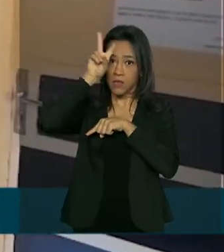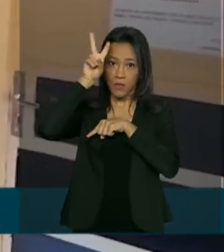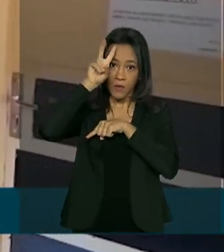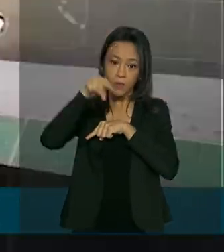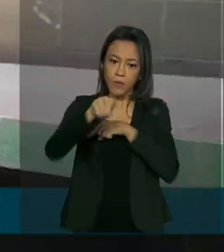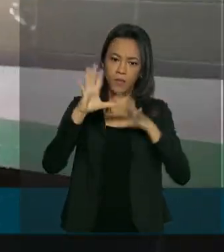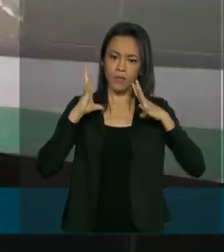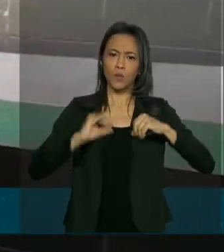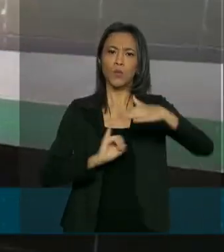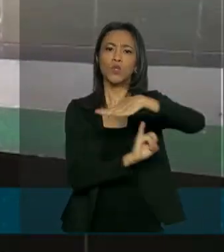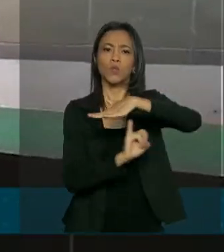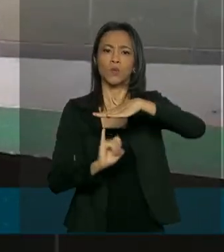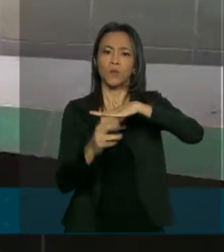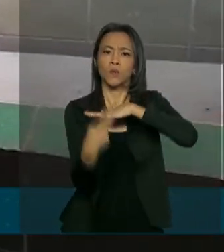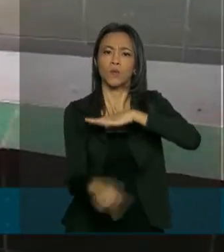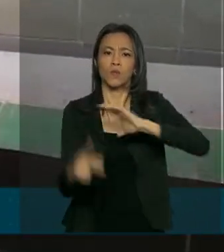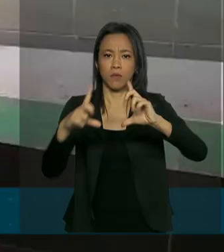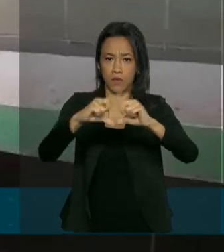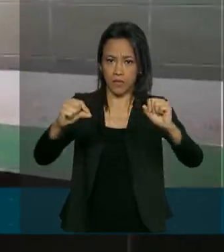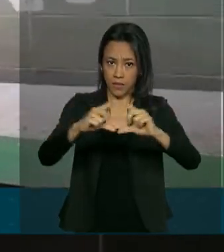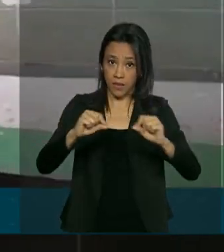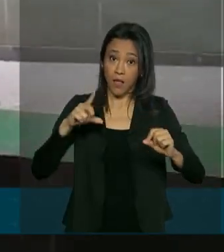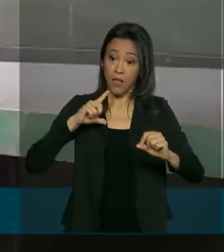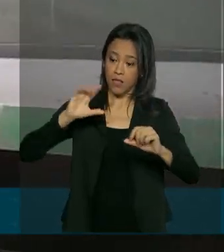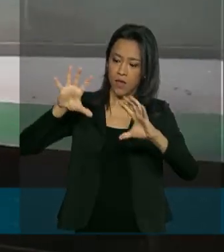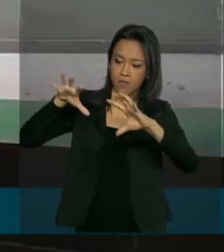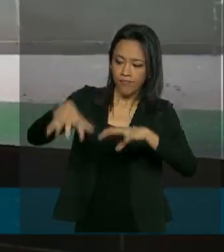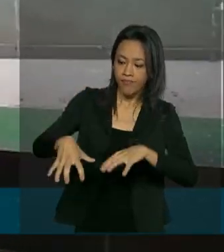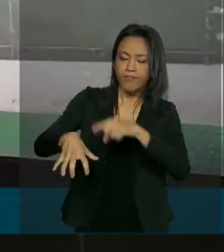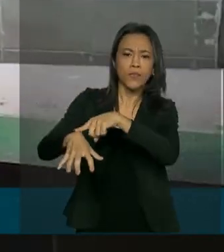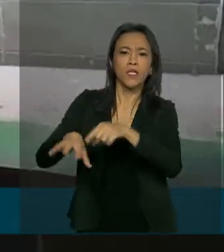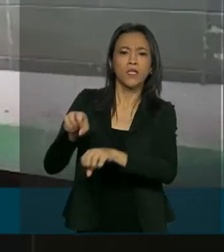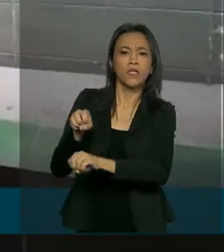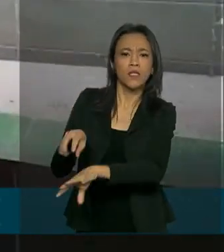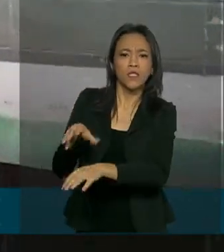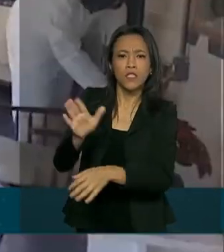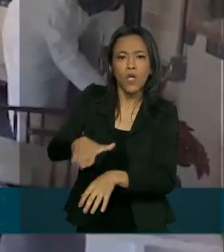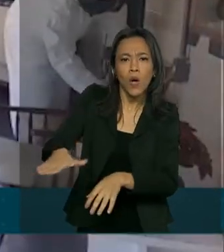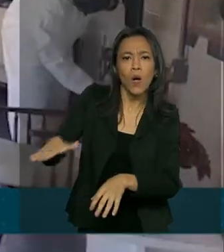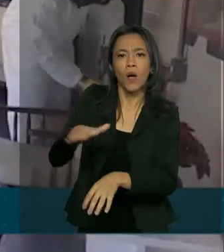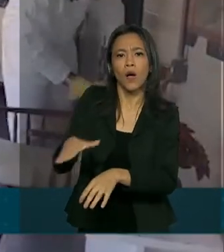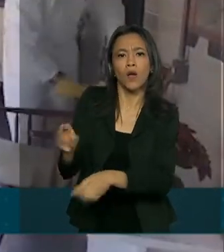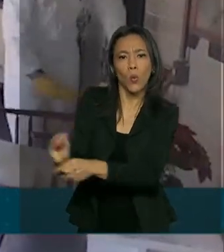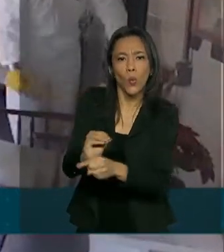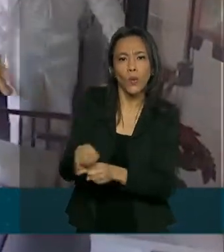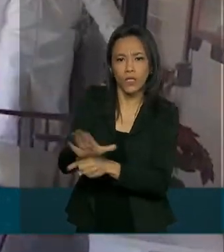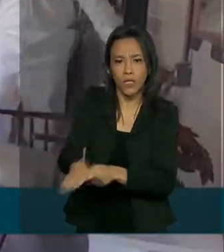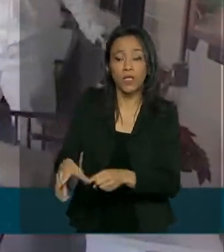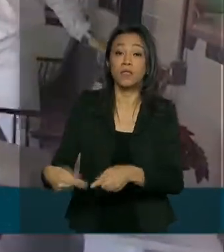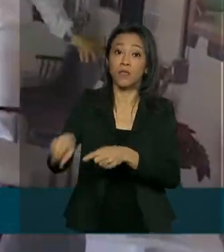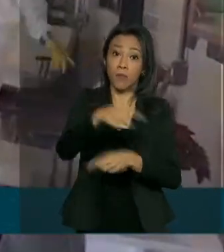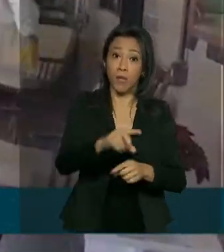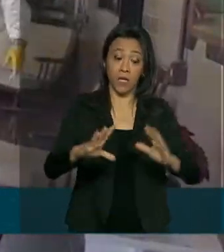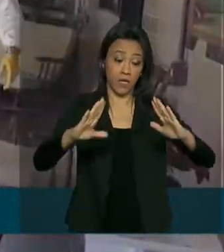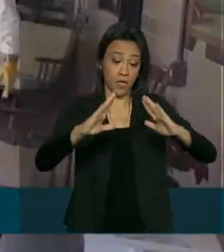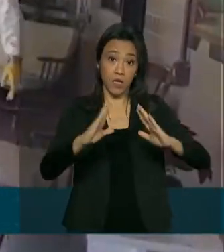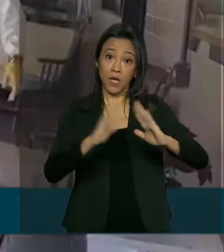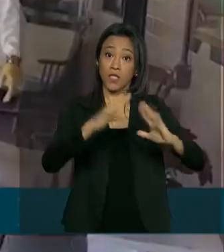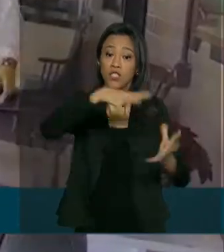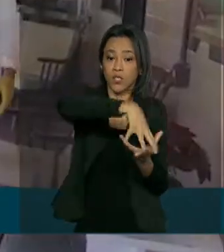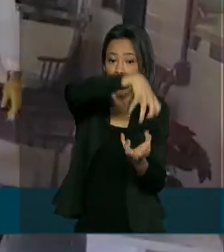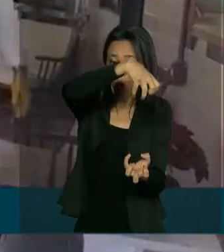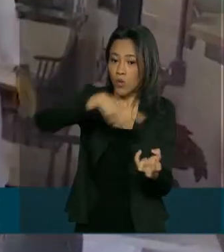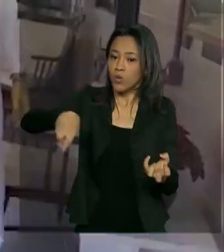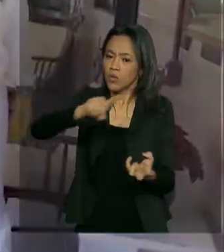instituto integridade em brasília no local funciona uma creche dois abrigos de idosos cerca de 30 funcionários do instituto